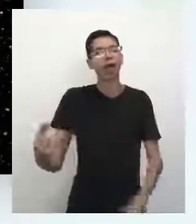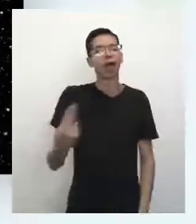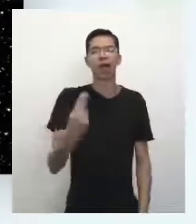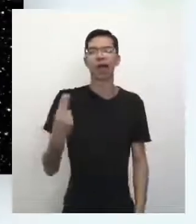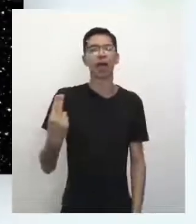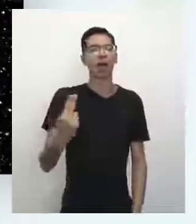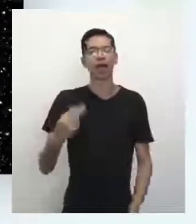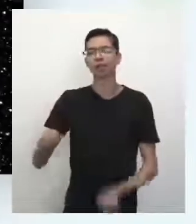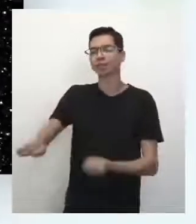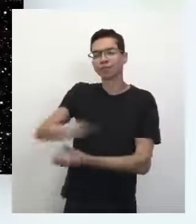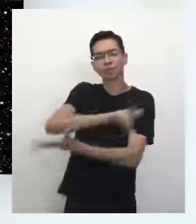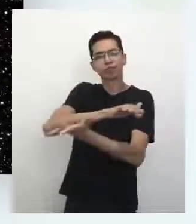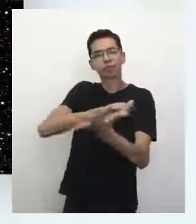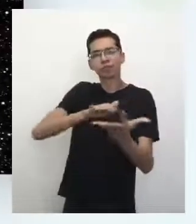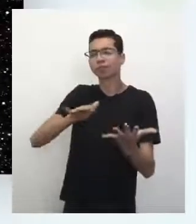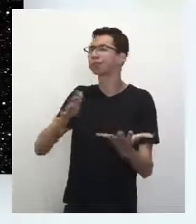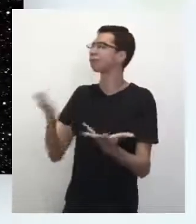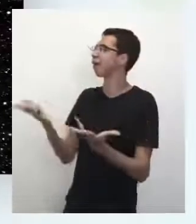precisão.